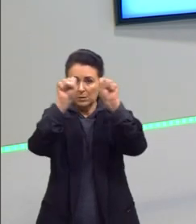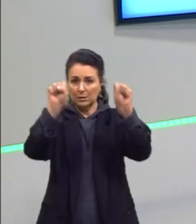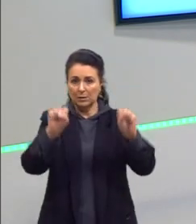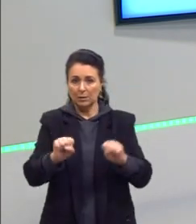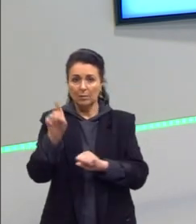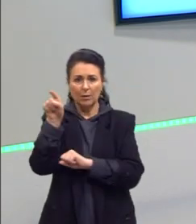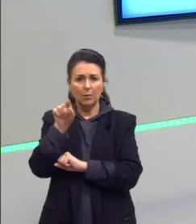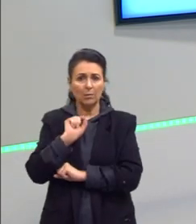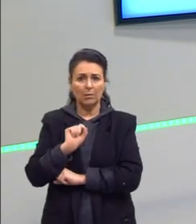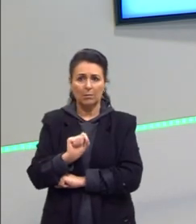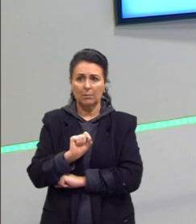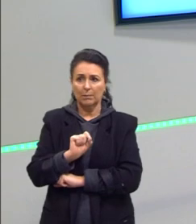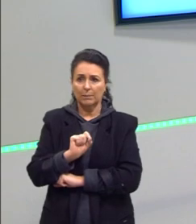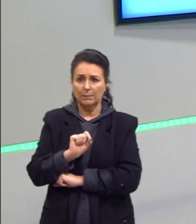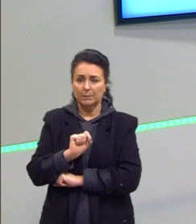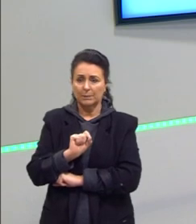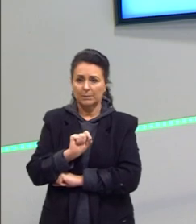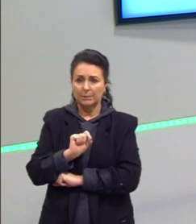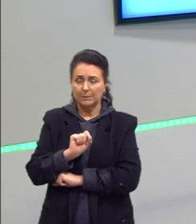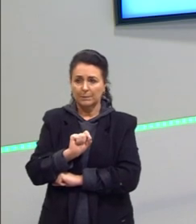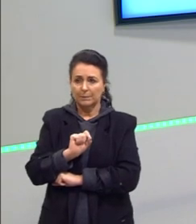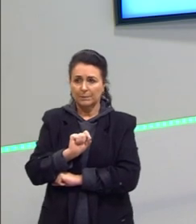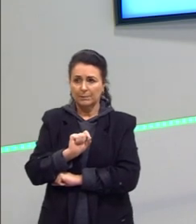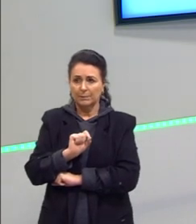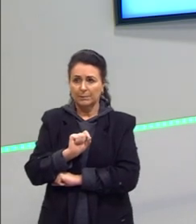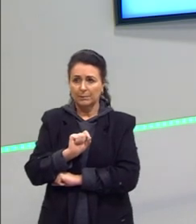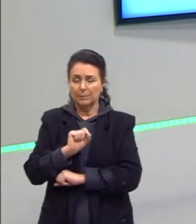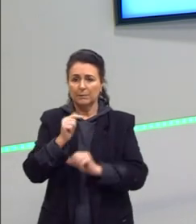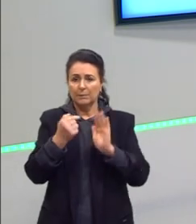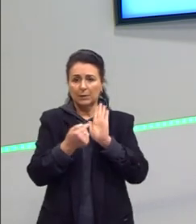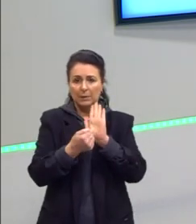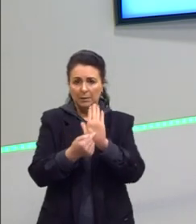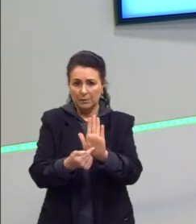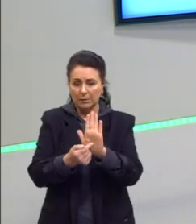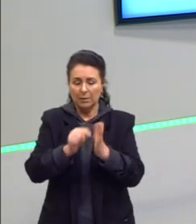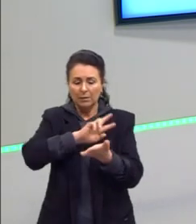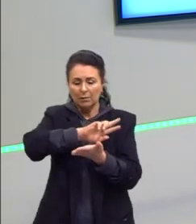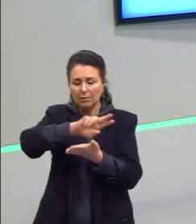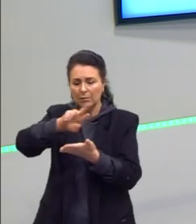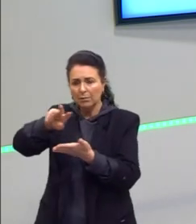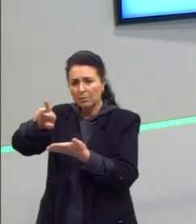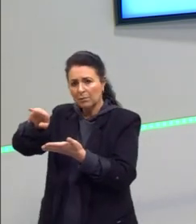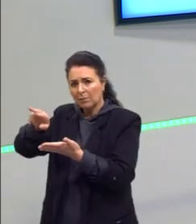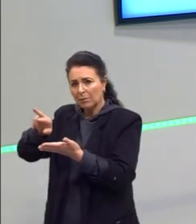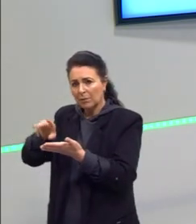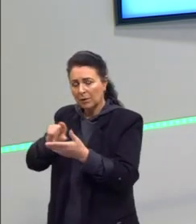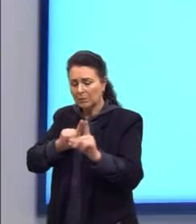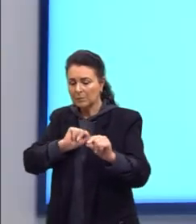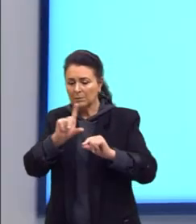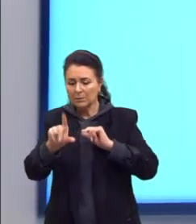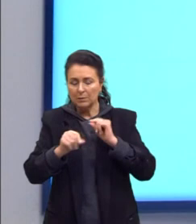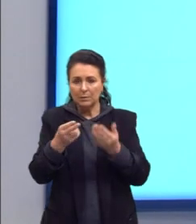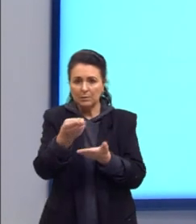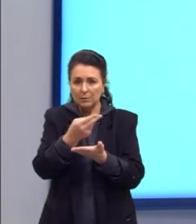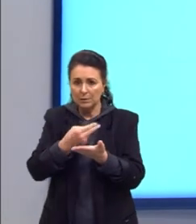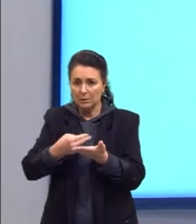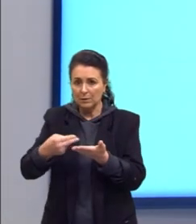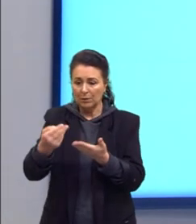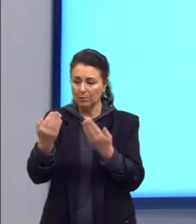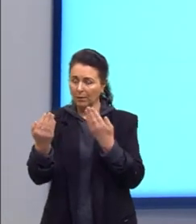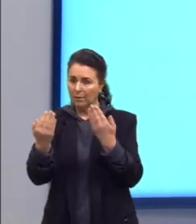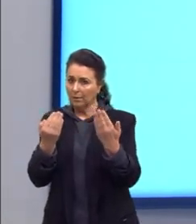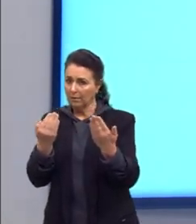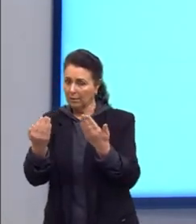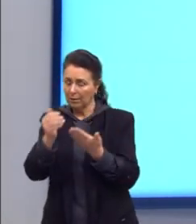é bom então aqui né ele apresenta várias opções certa de desenho para gente